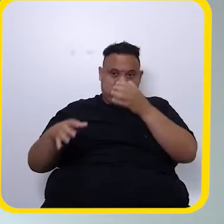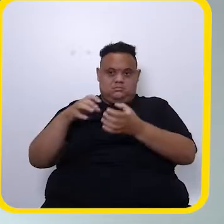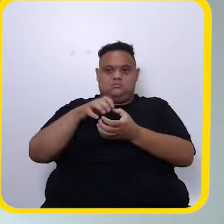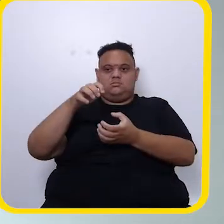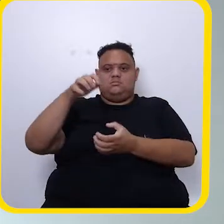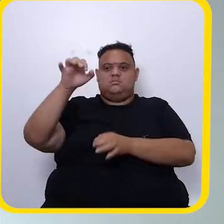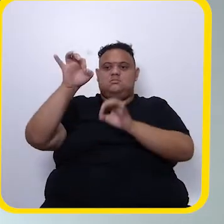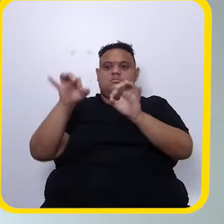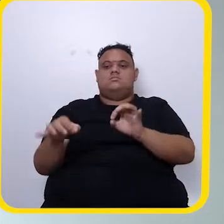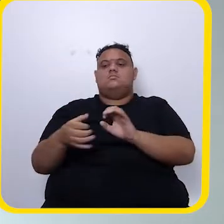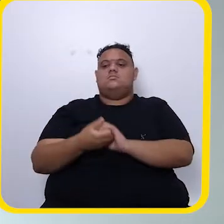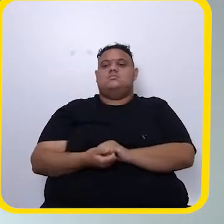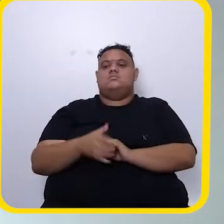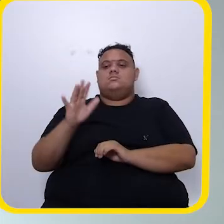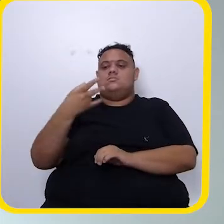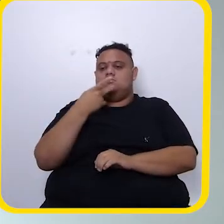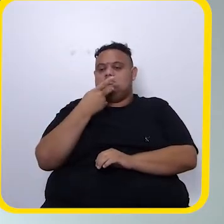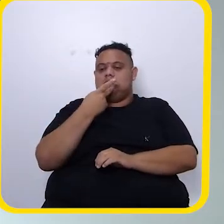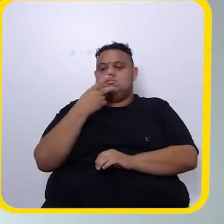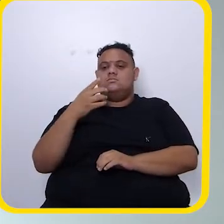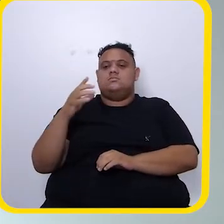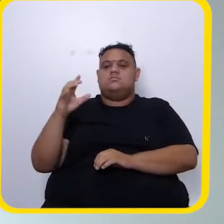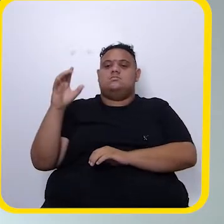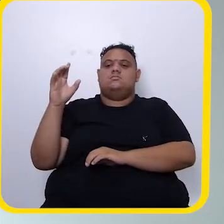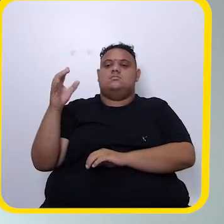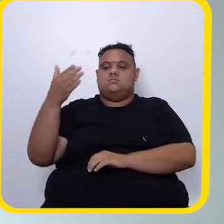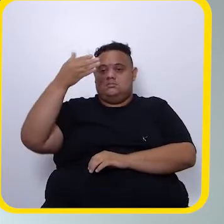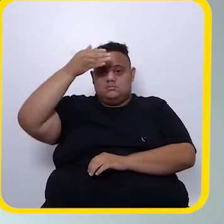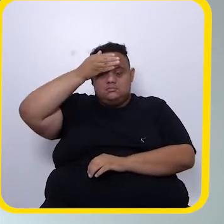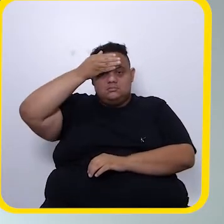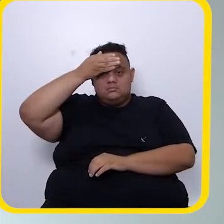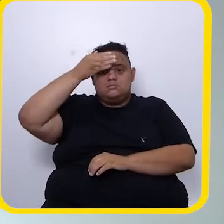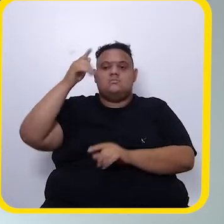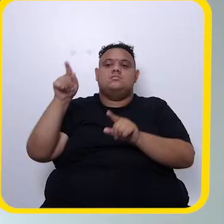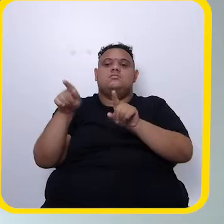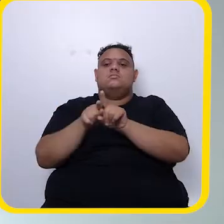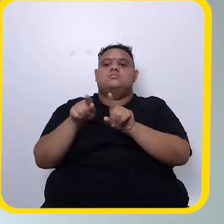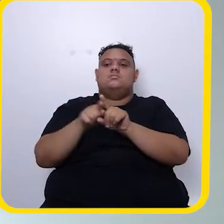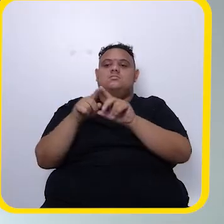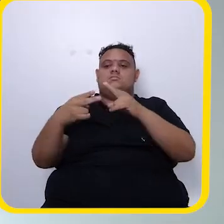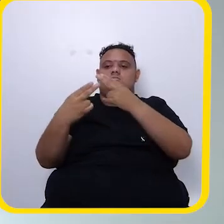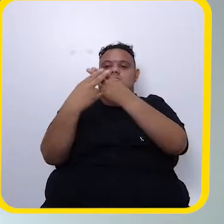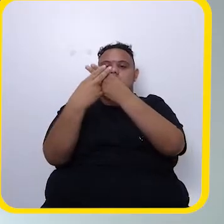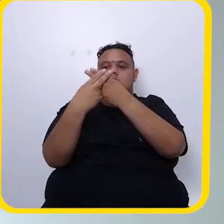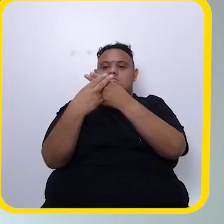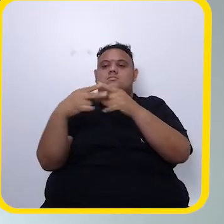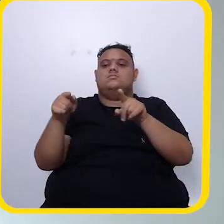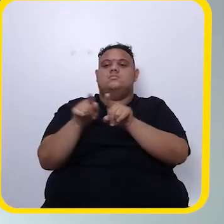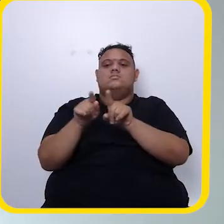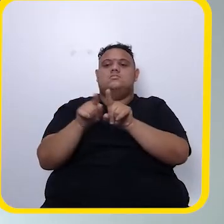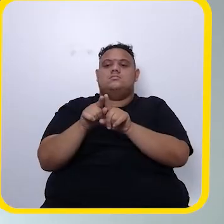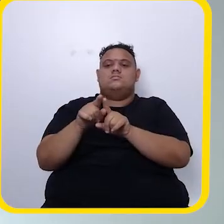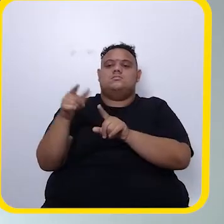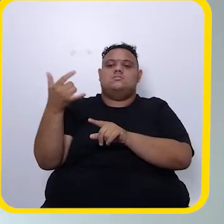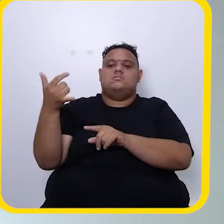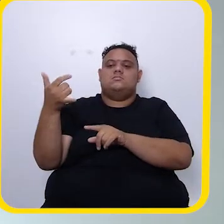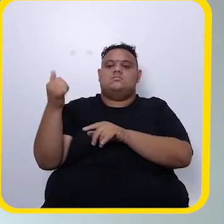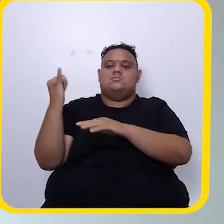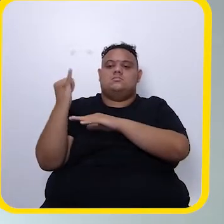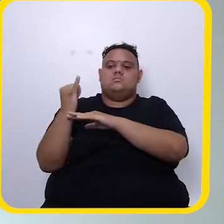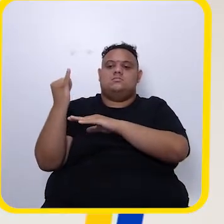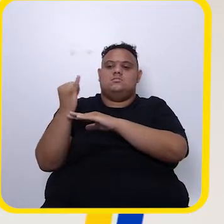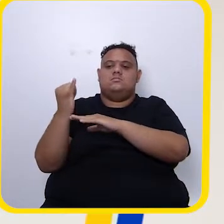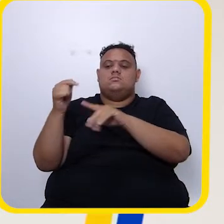Caribe, né, as Grandes Antilhas, né, como eu já falei, Cuba, Jamaica, Haiti, República Dominicana, Bahamas e Porto Rico, e